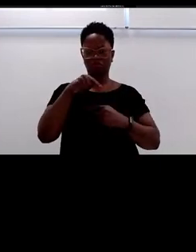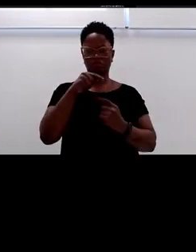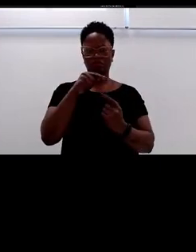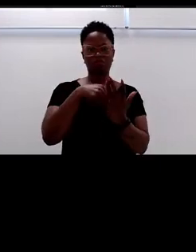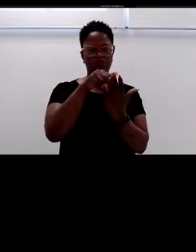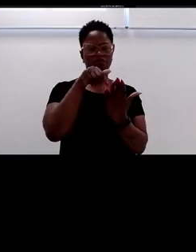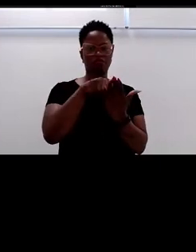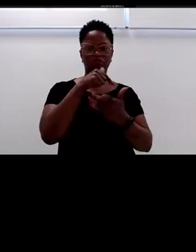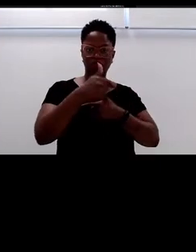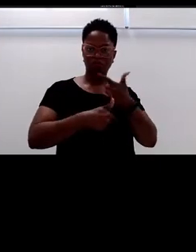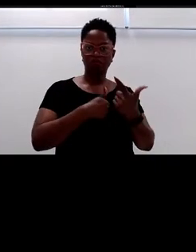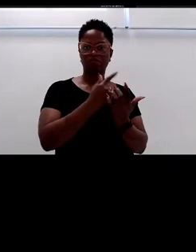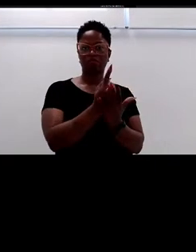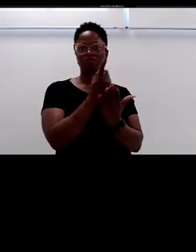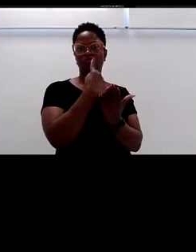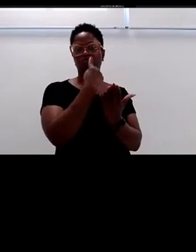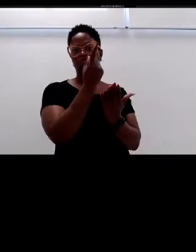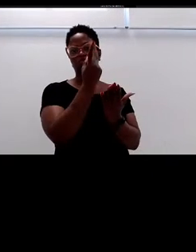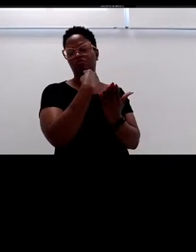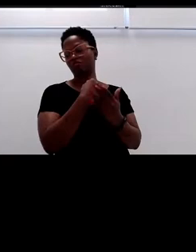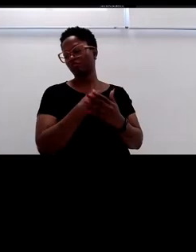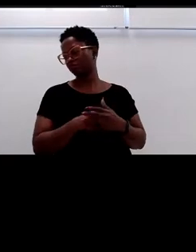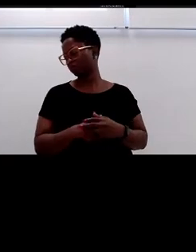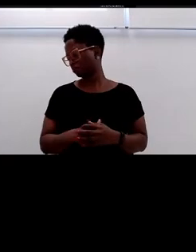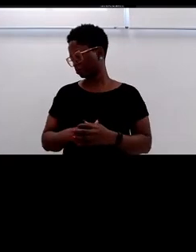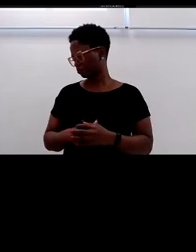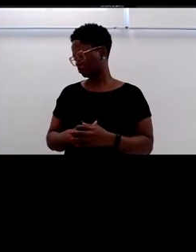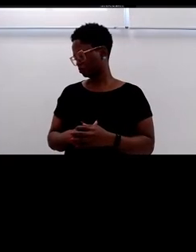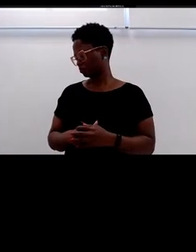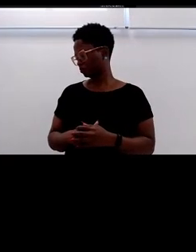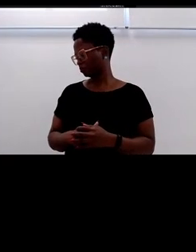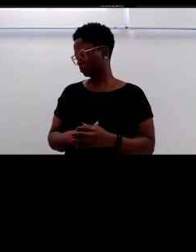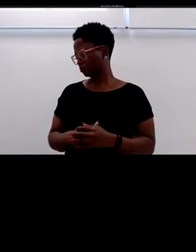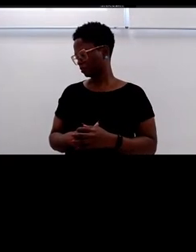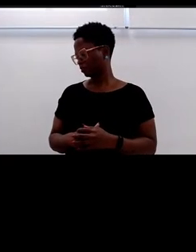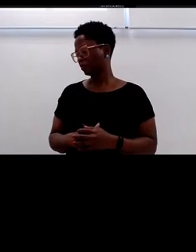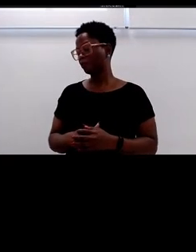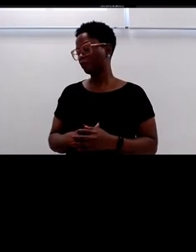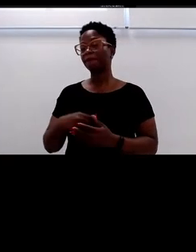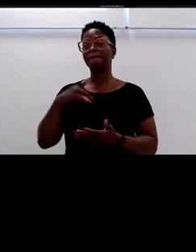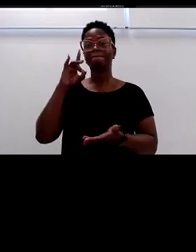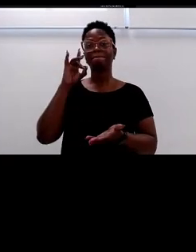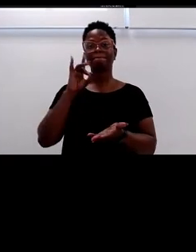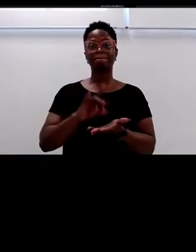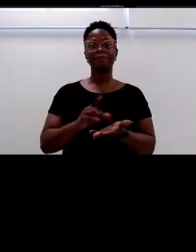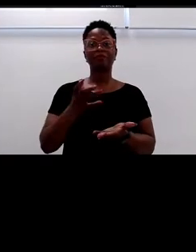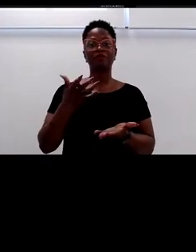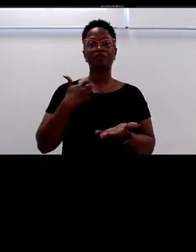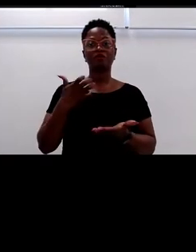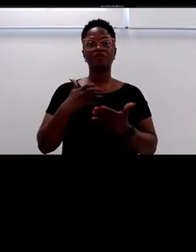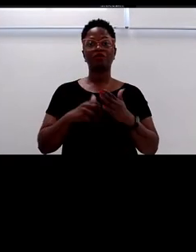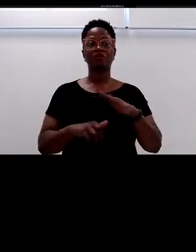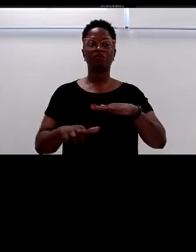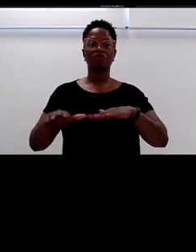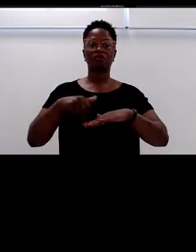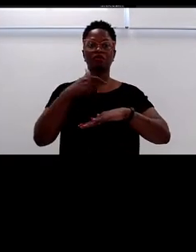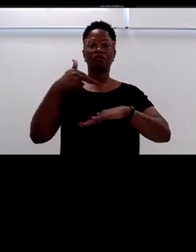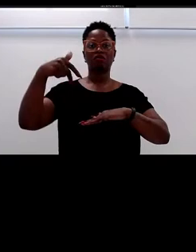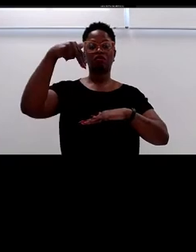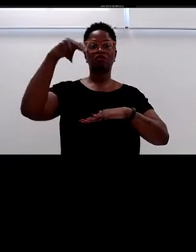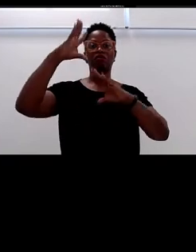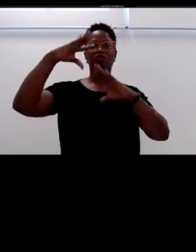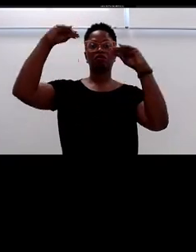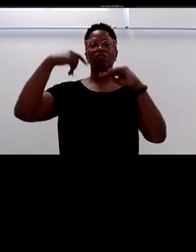trabalho. Na verdade, eu queria ser astronauta quando eu era criança. Eu queria algo entre